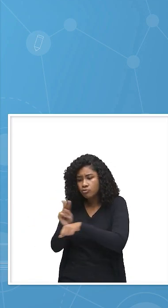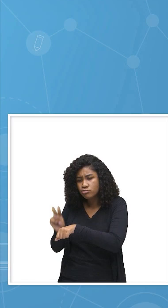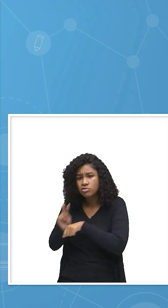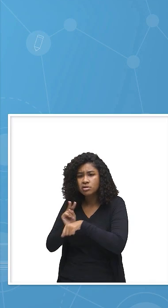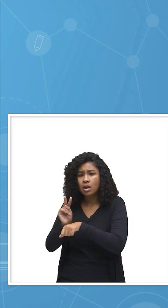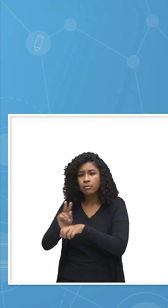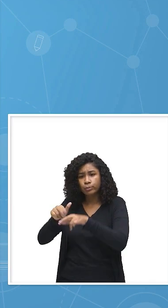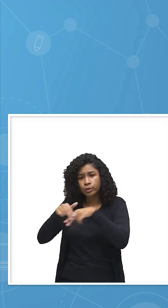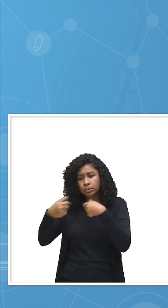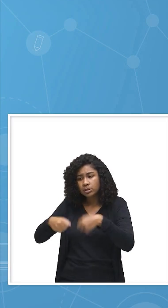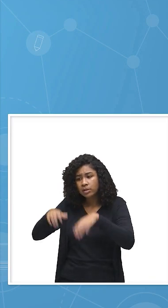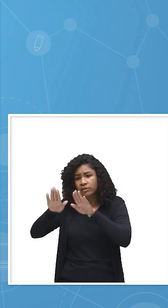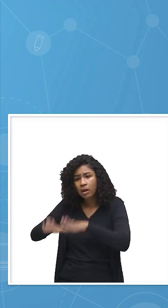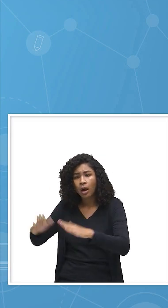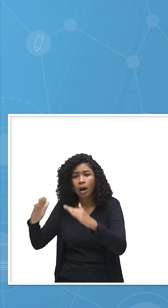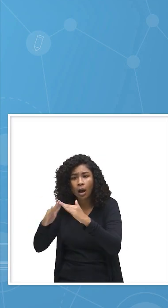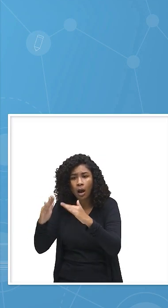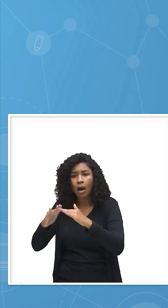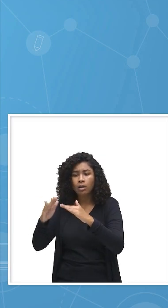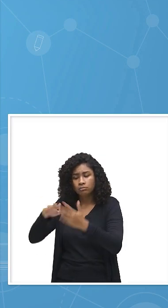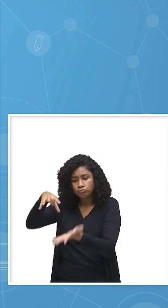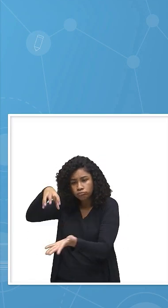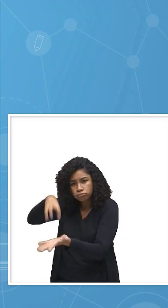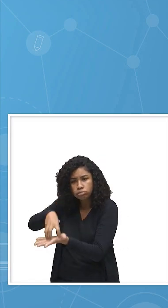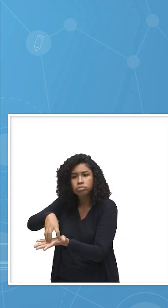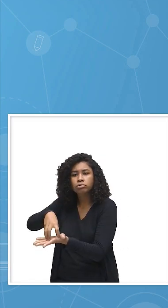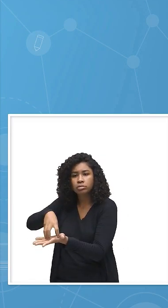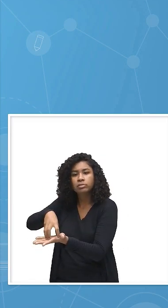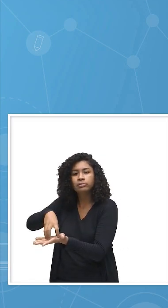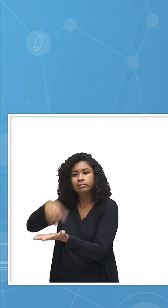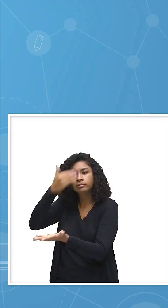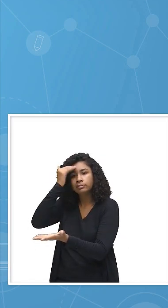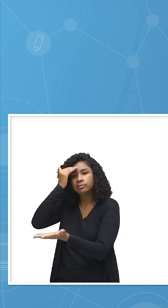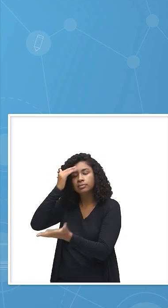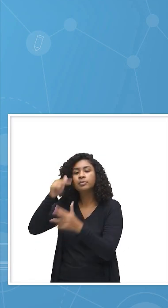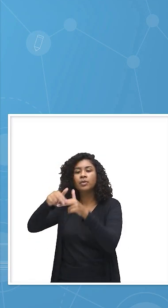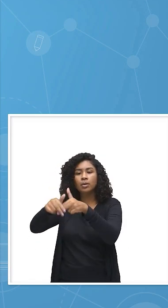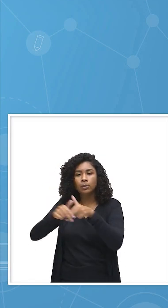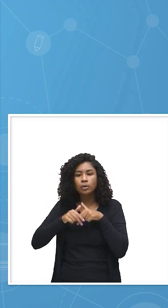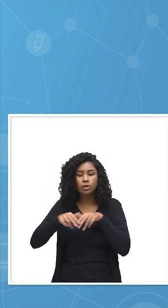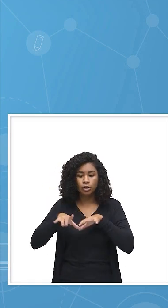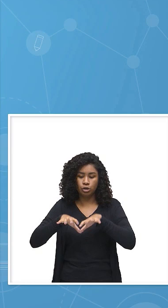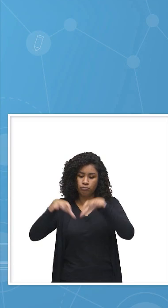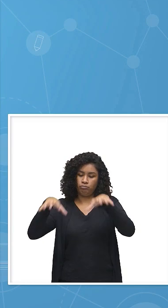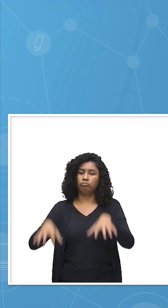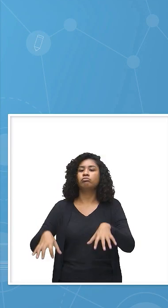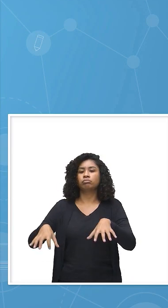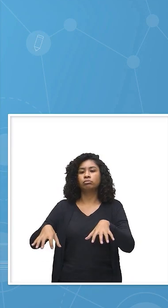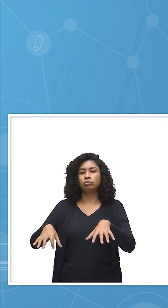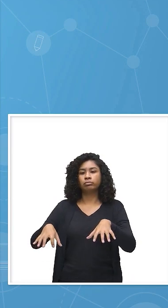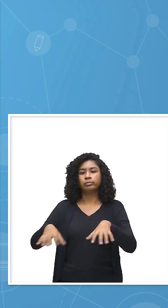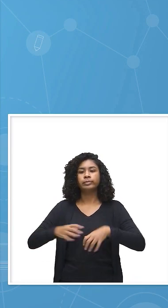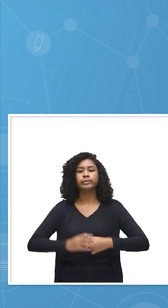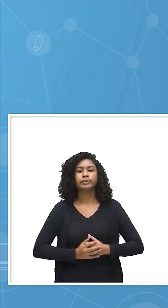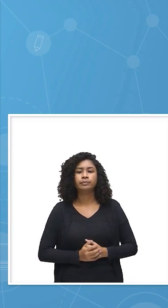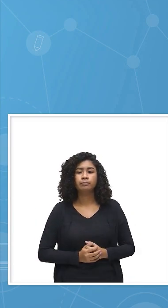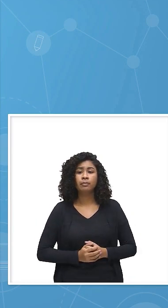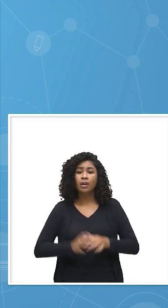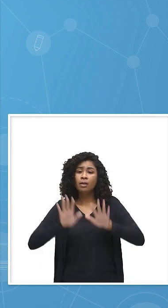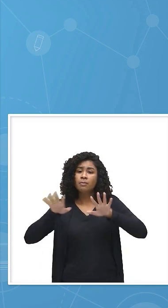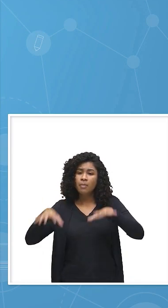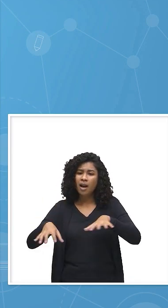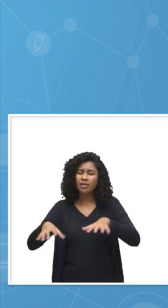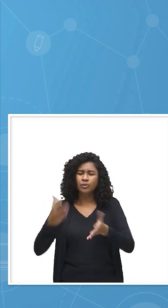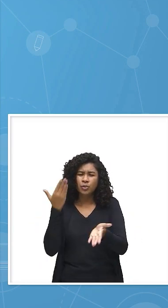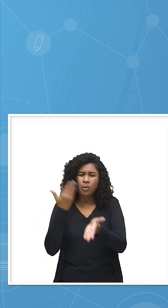âmbito doméstico. Então, a gente tem uma primeira divisão ligada aí ao sexo. Então, dentro desse processo em que eles